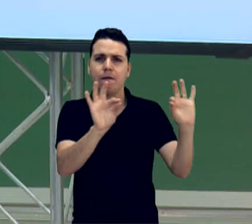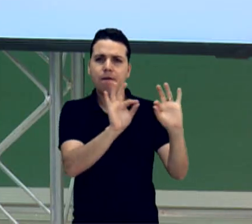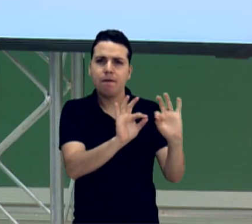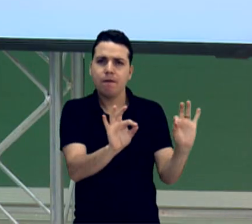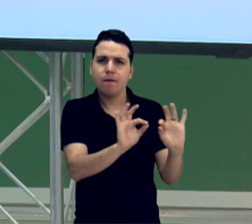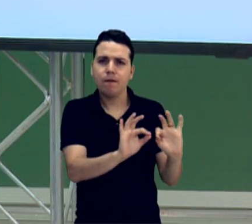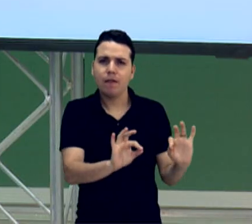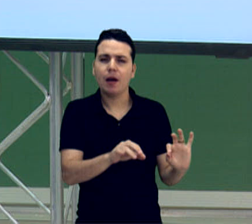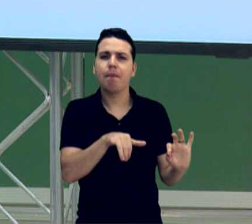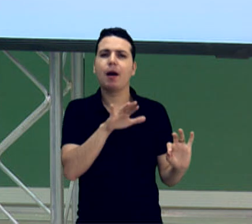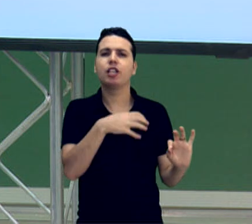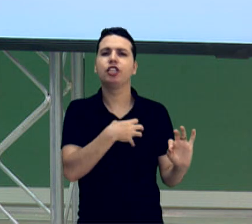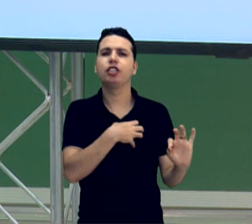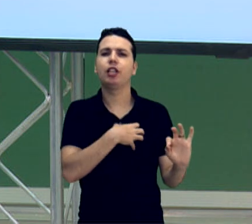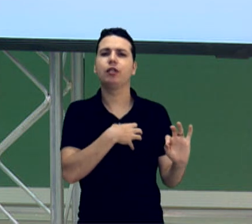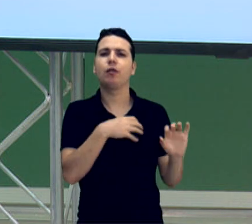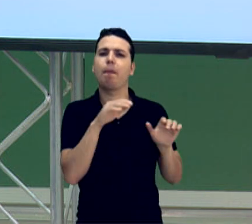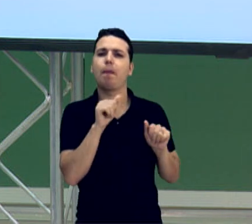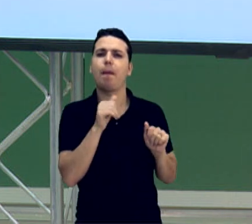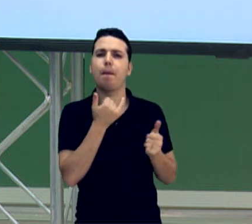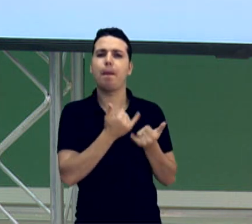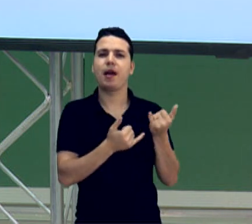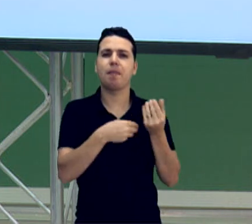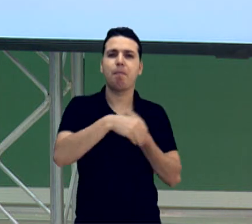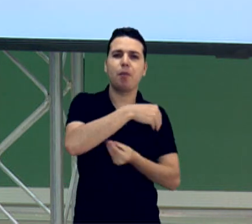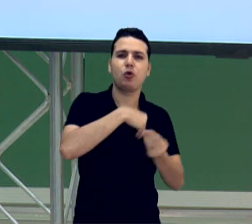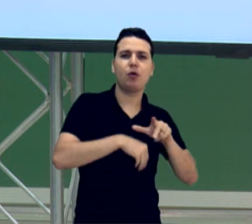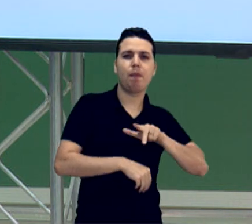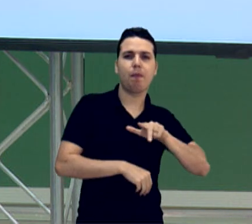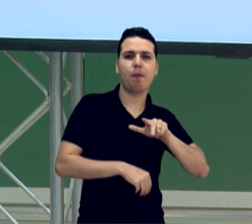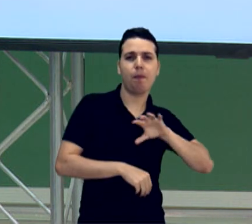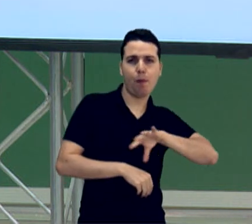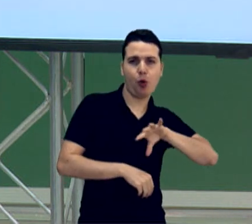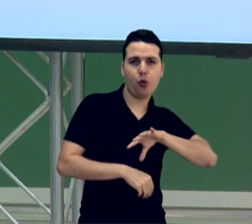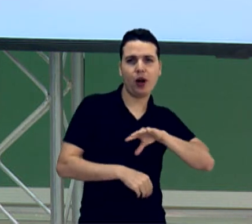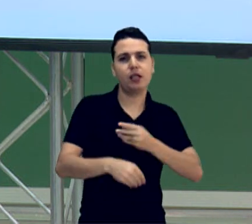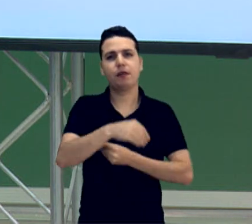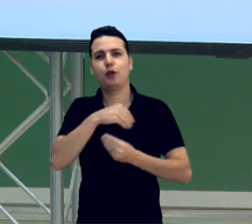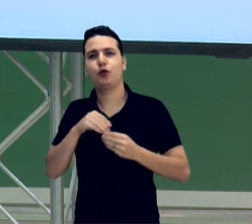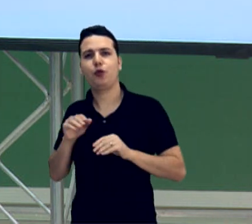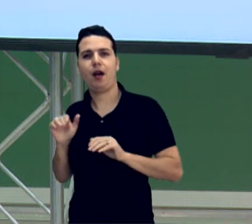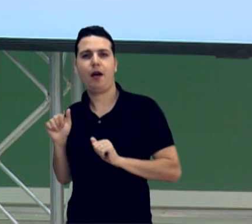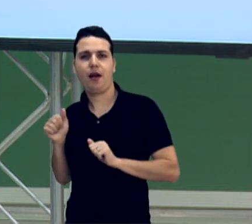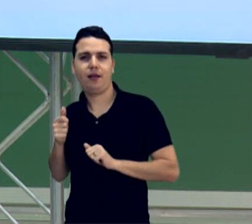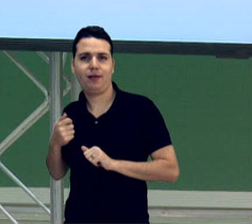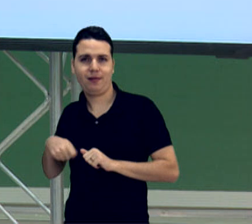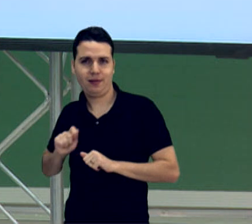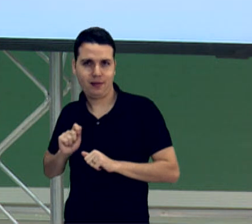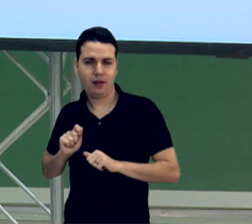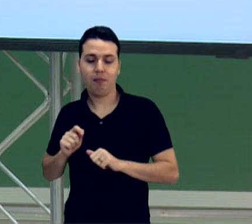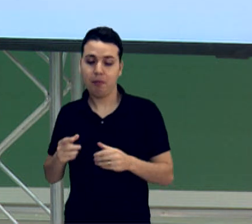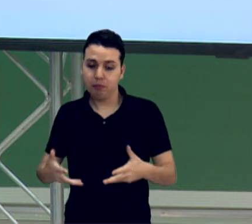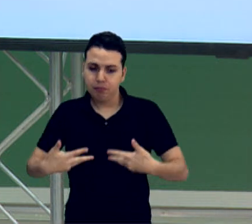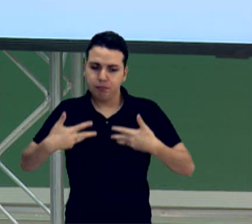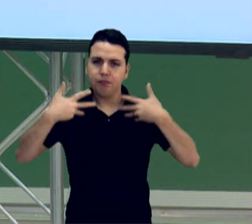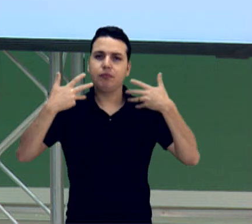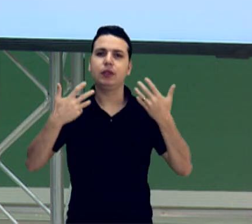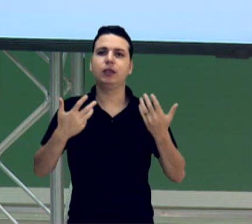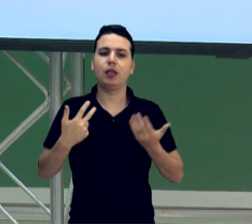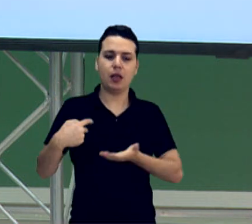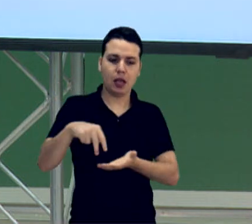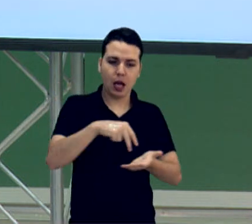mais espanholadas, meio que um portunhol, né? Mas que deixa todo mundo motivado, né, a cantar, a dançar, a